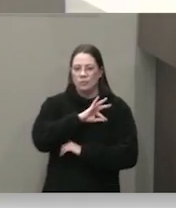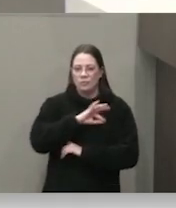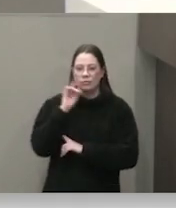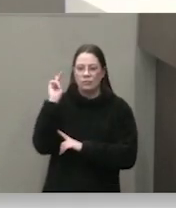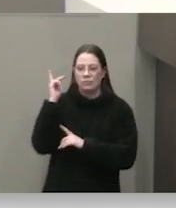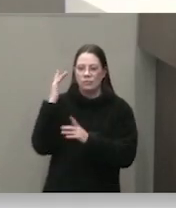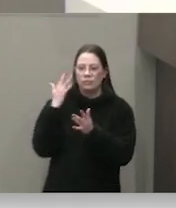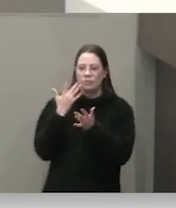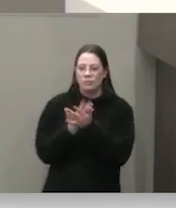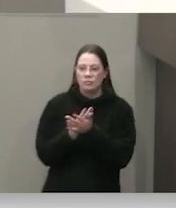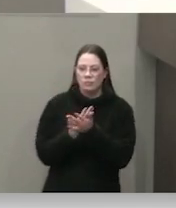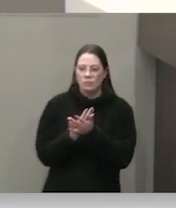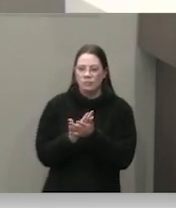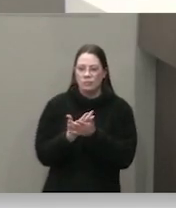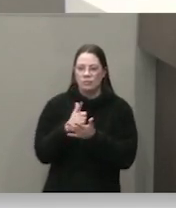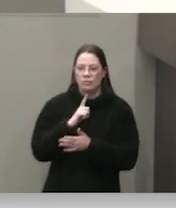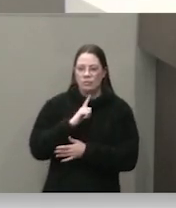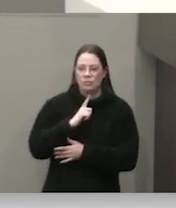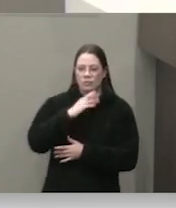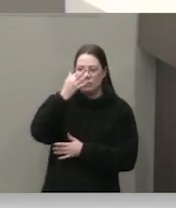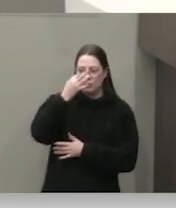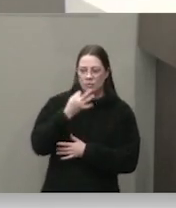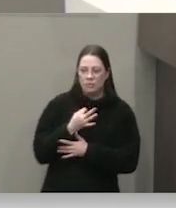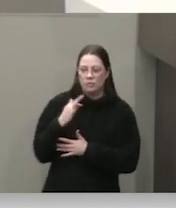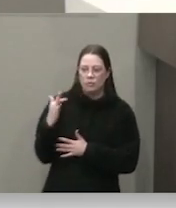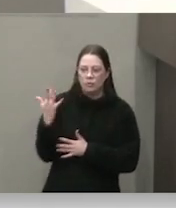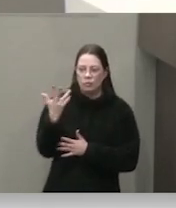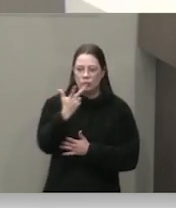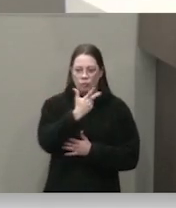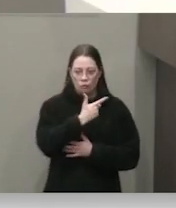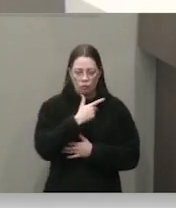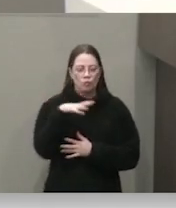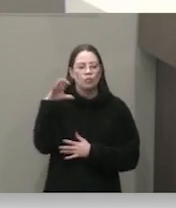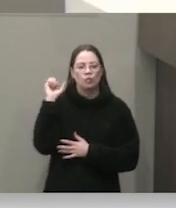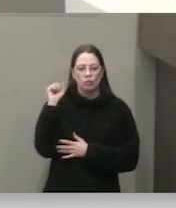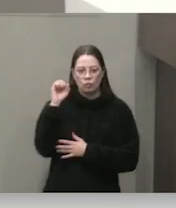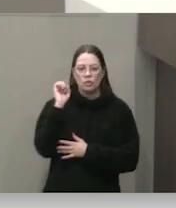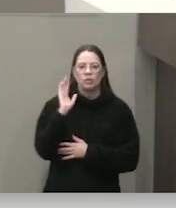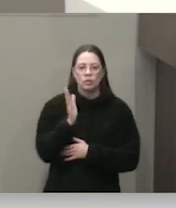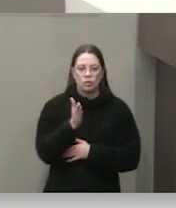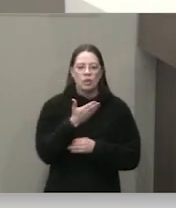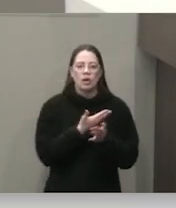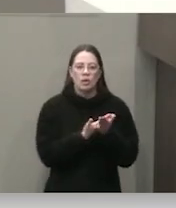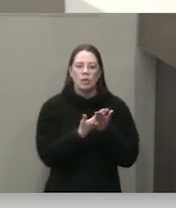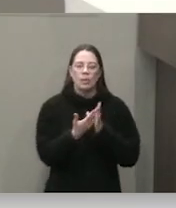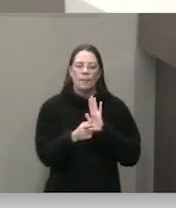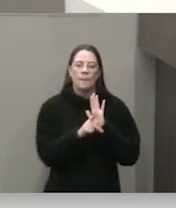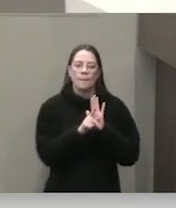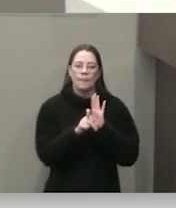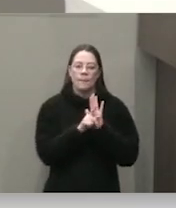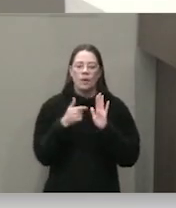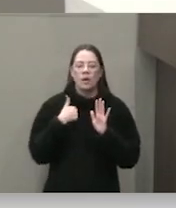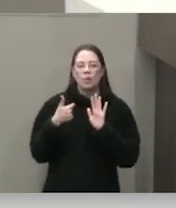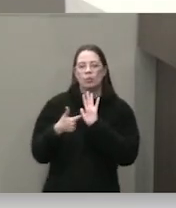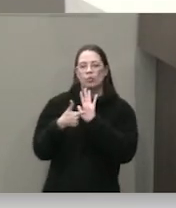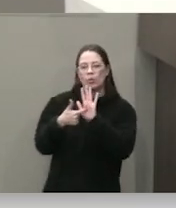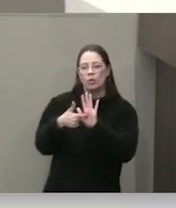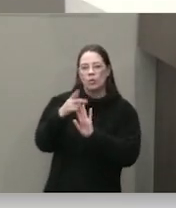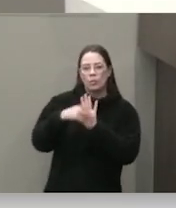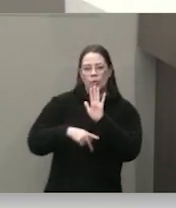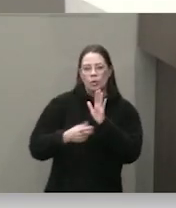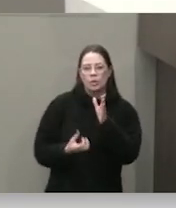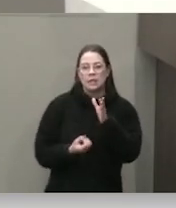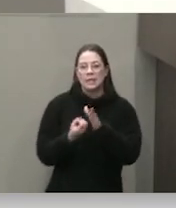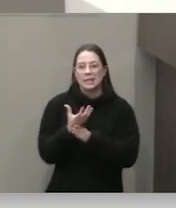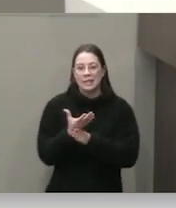histórias como essas, vereadores, tenho certeza que todos nós já escutamos, e é justamente a partir delas que apresento esse projeto, que